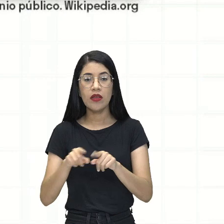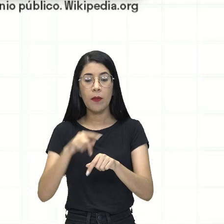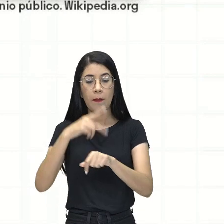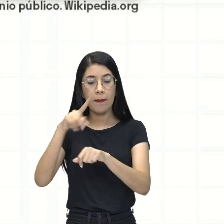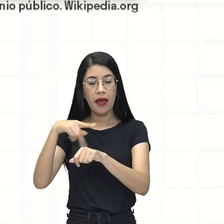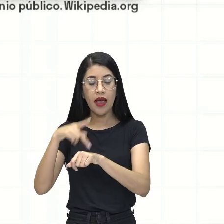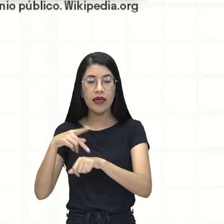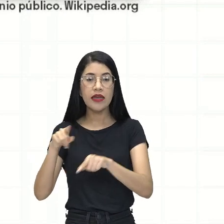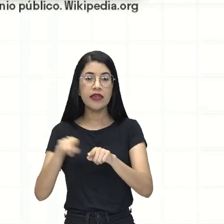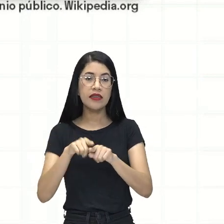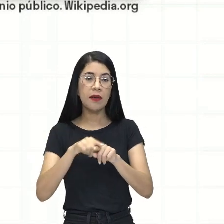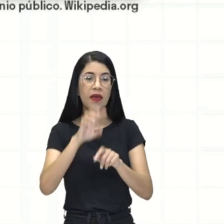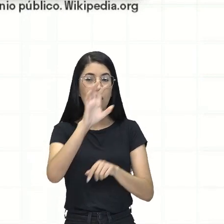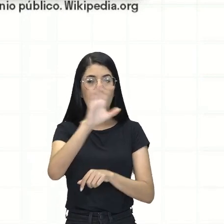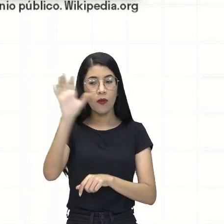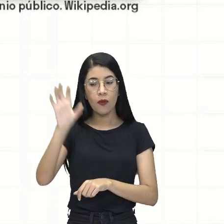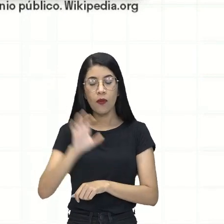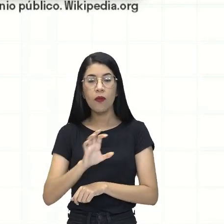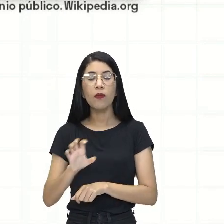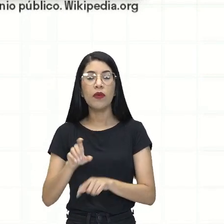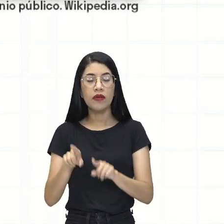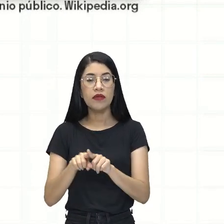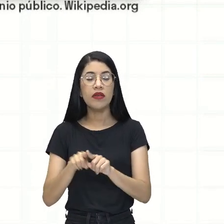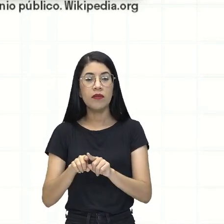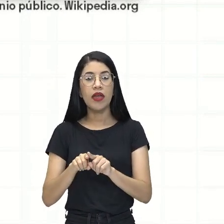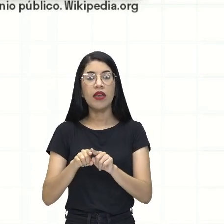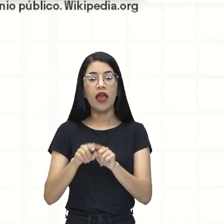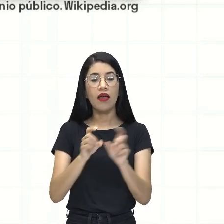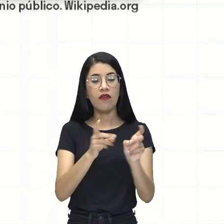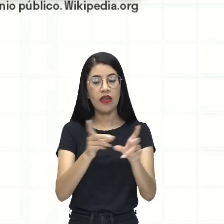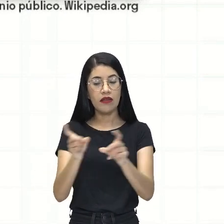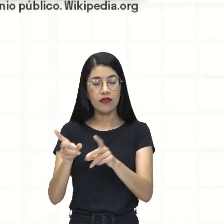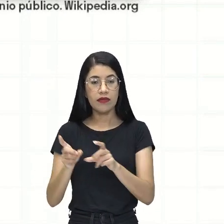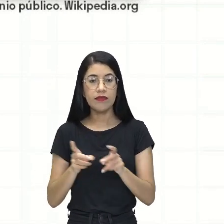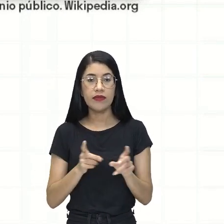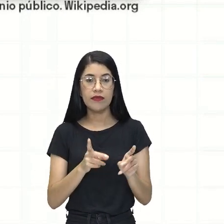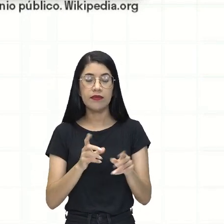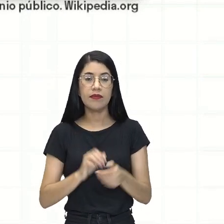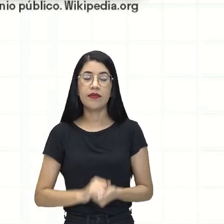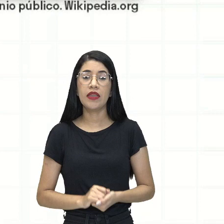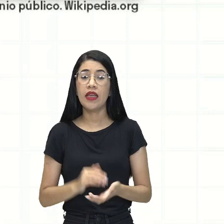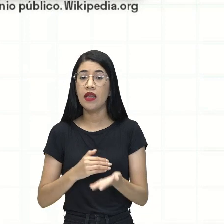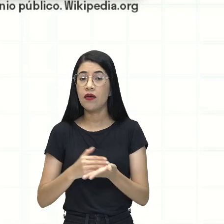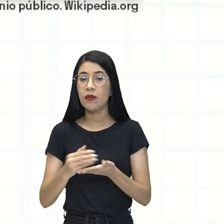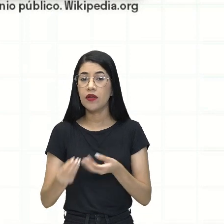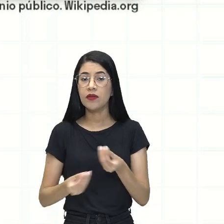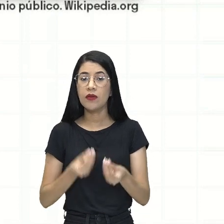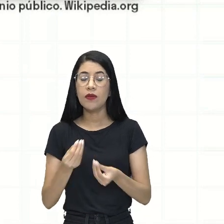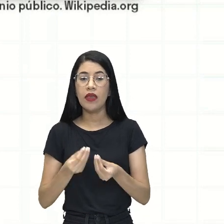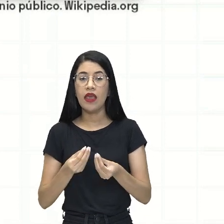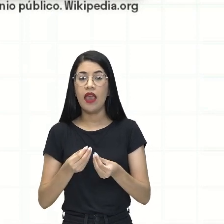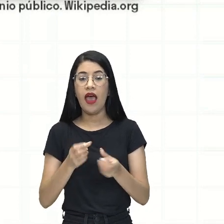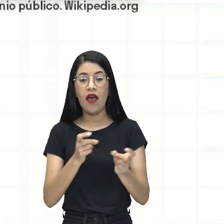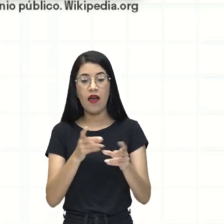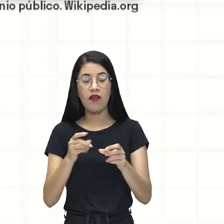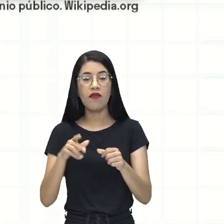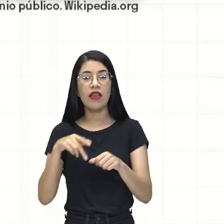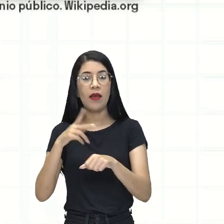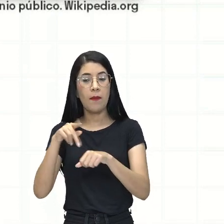entre continentes, né? E assim também teve início das